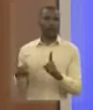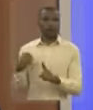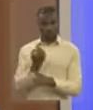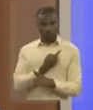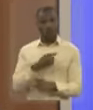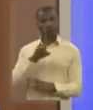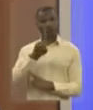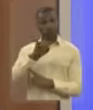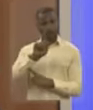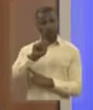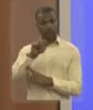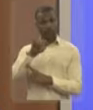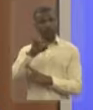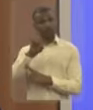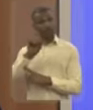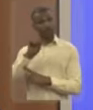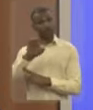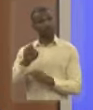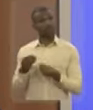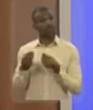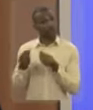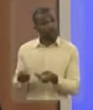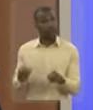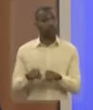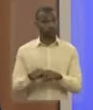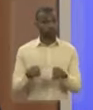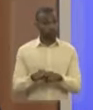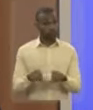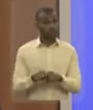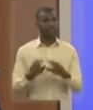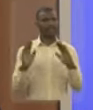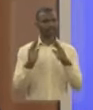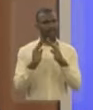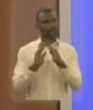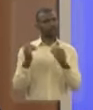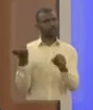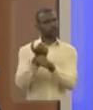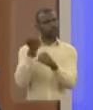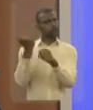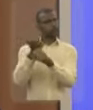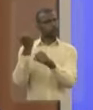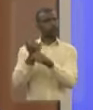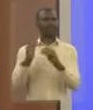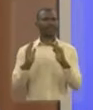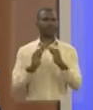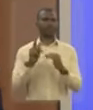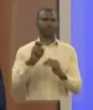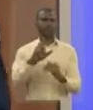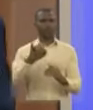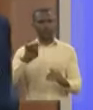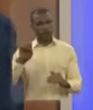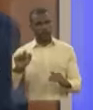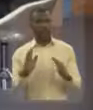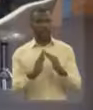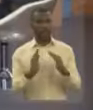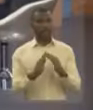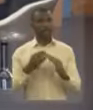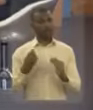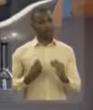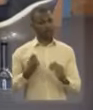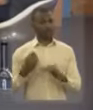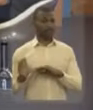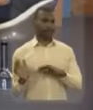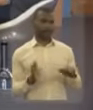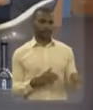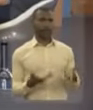dignidade pras pessoas vamos dar a estrutura e a produção Habitacional com o Casa Paulista e com minha casa minha vida entidades Ok Paulo